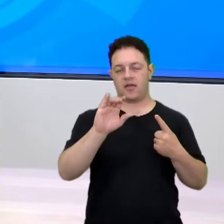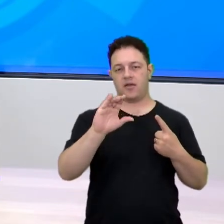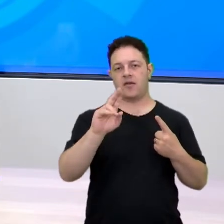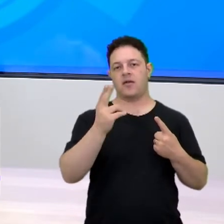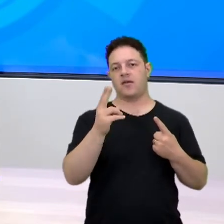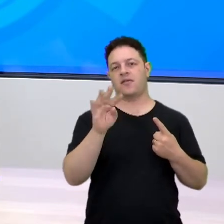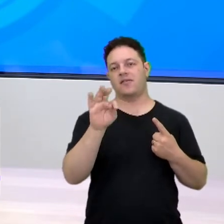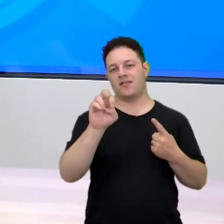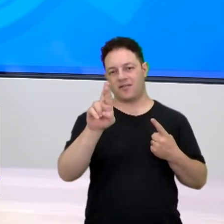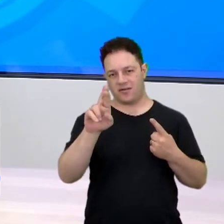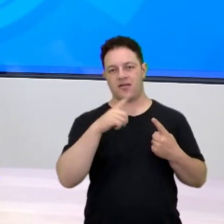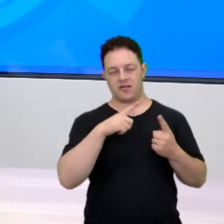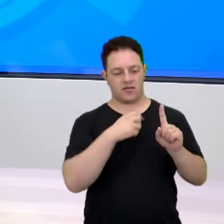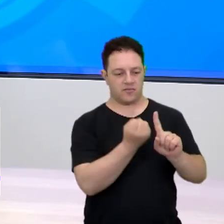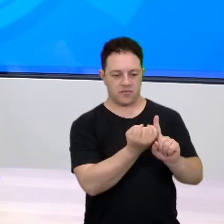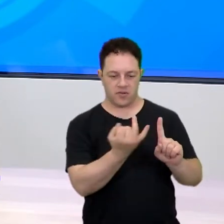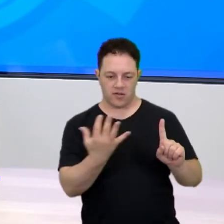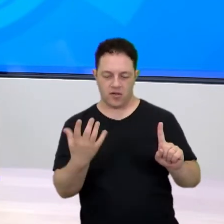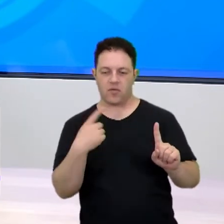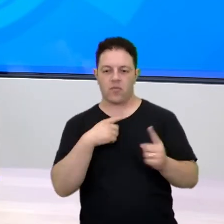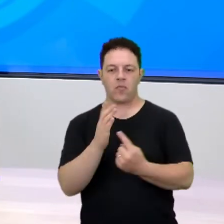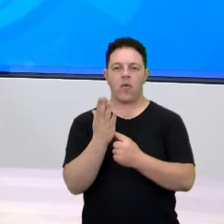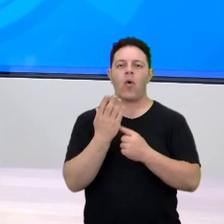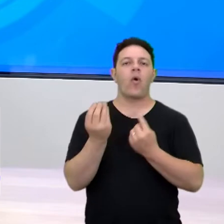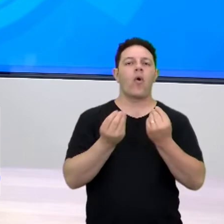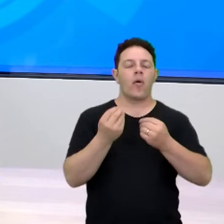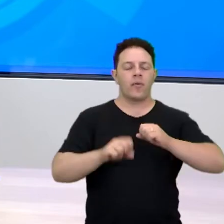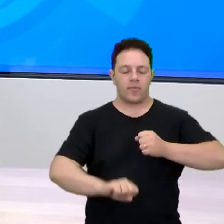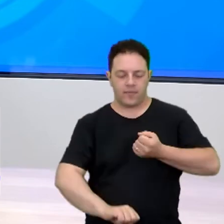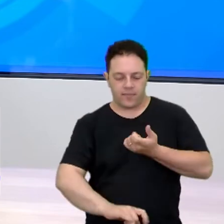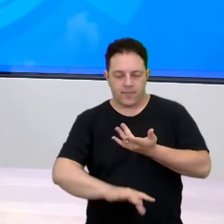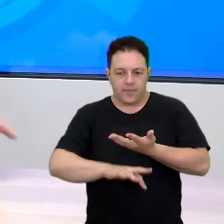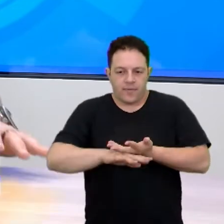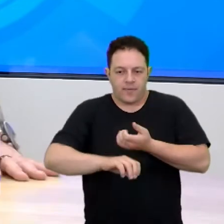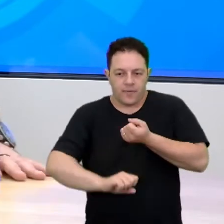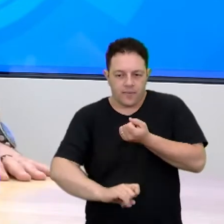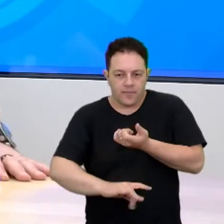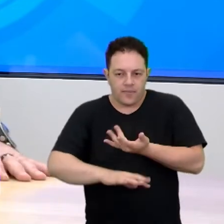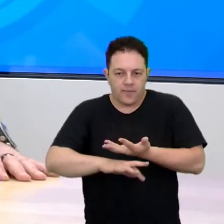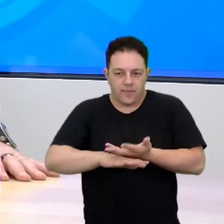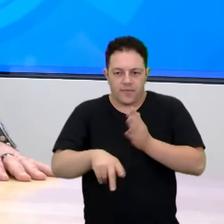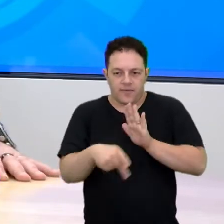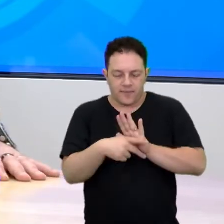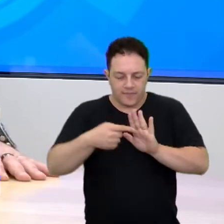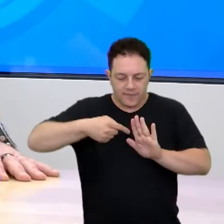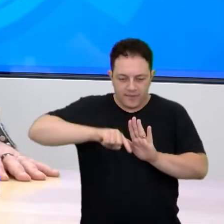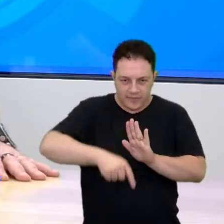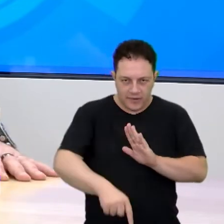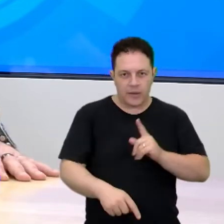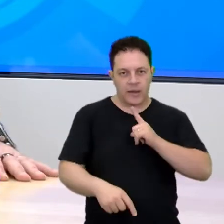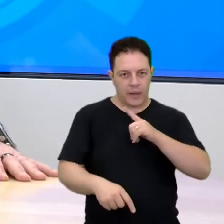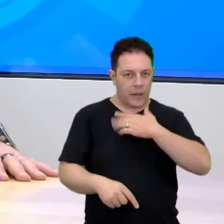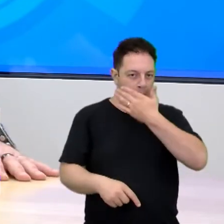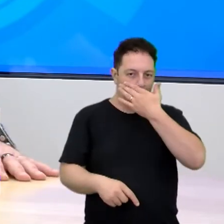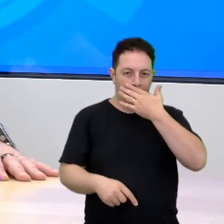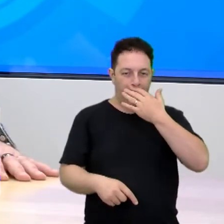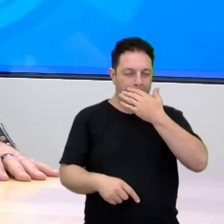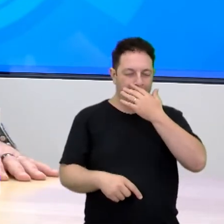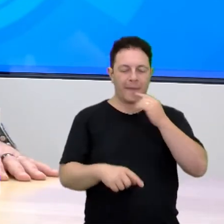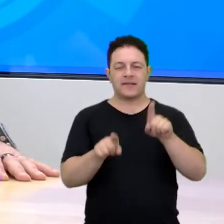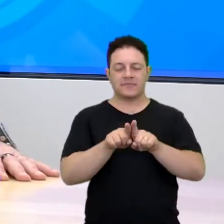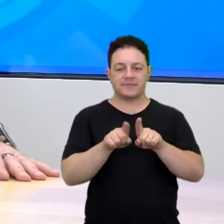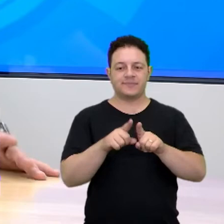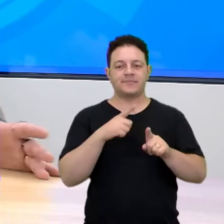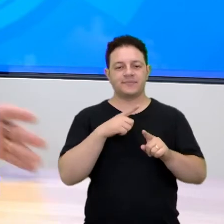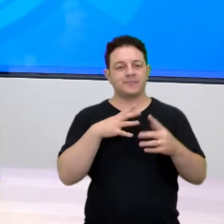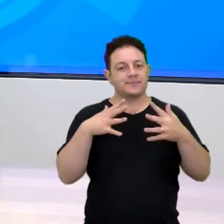mais a questão aí da magnitude aí, do processo aí de intensidade né, das ondas sísmicas, né, e o que afeta